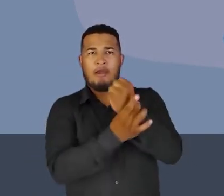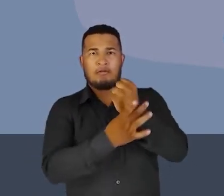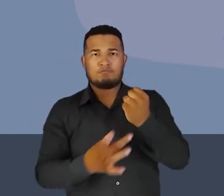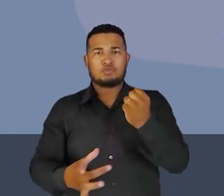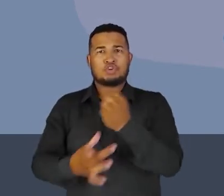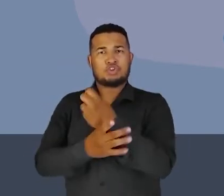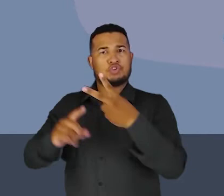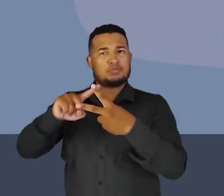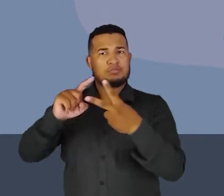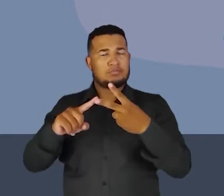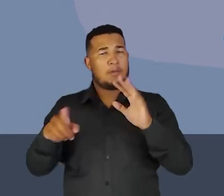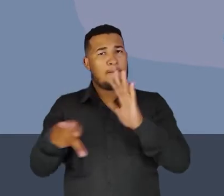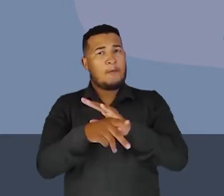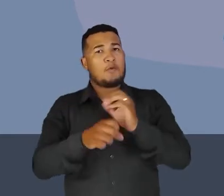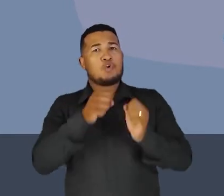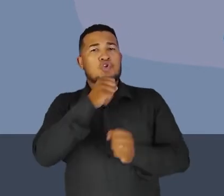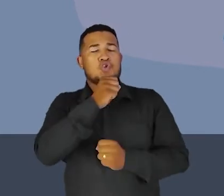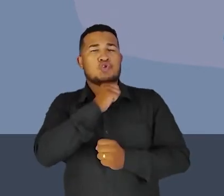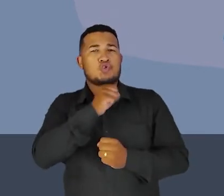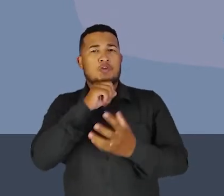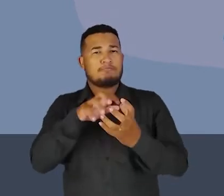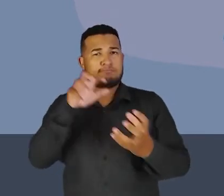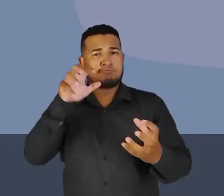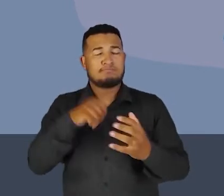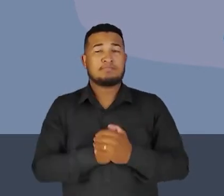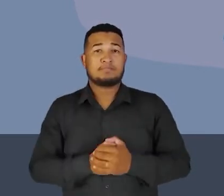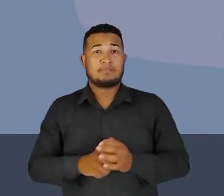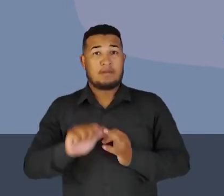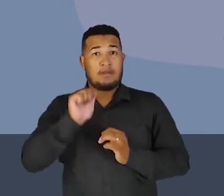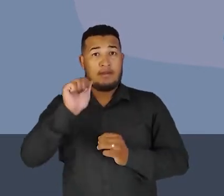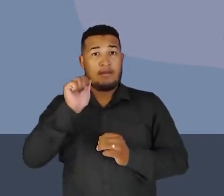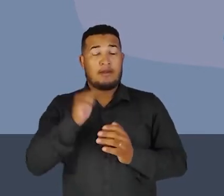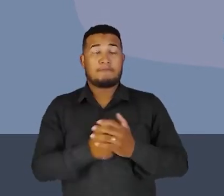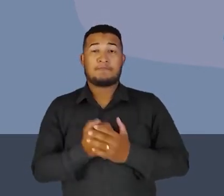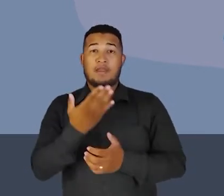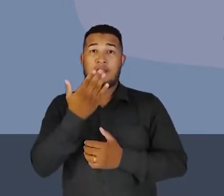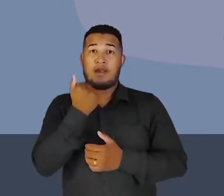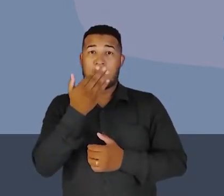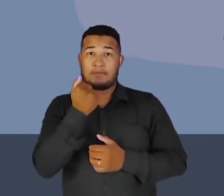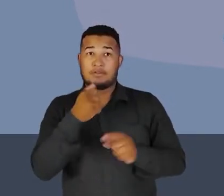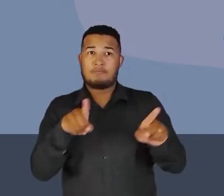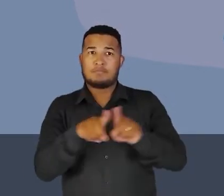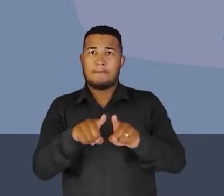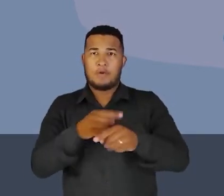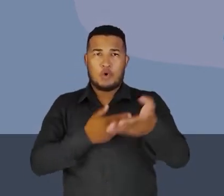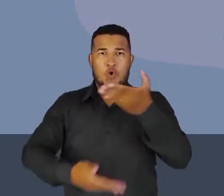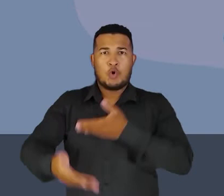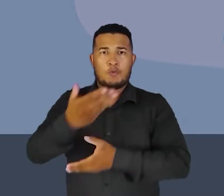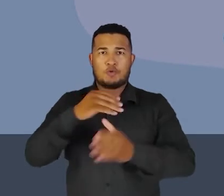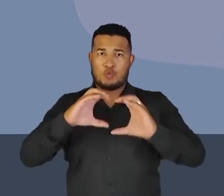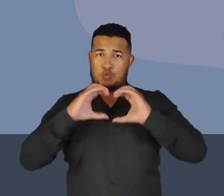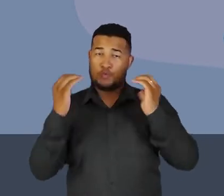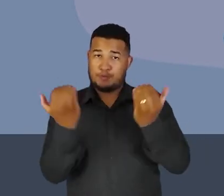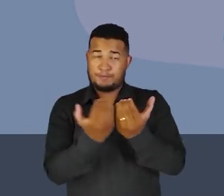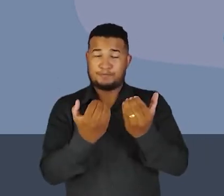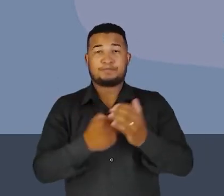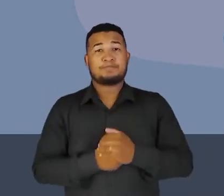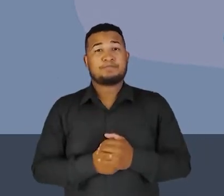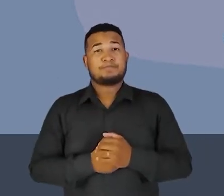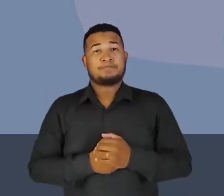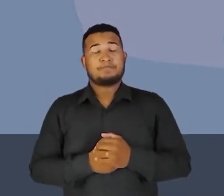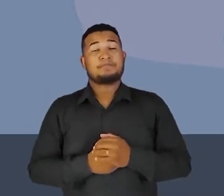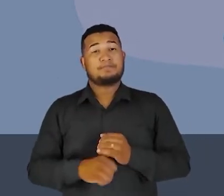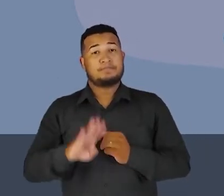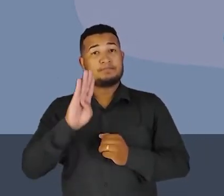garantias ao idoso? Letra A, a alimentação e a convivência comunitária.